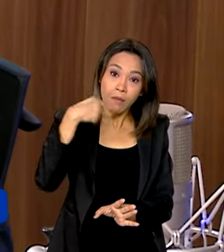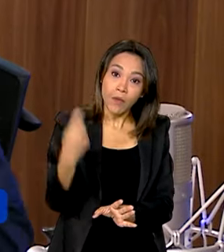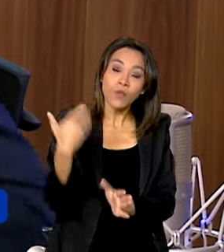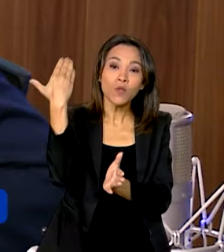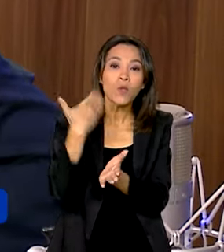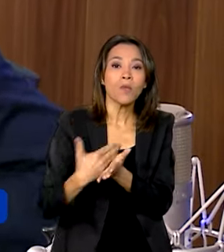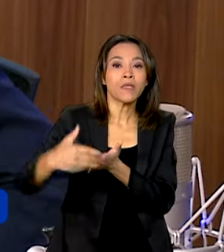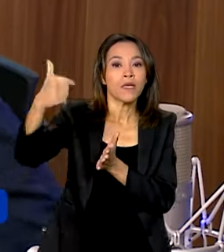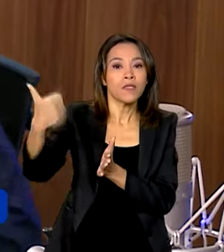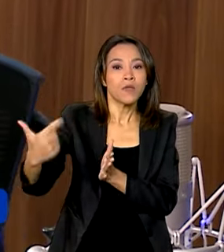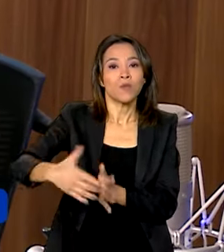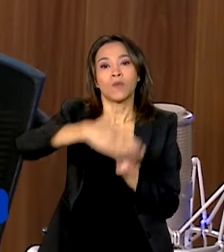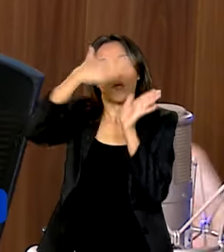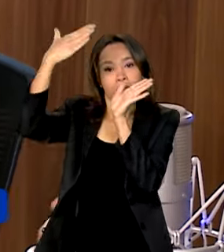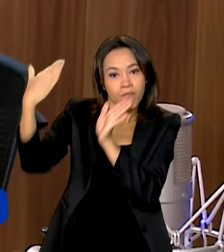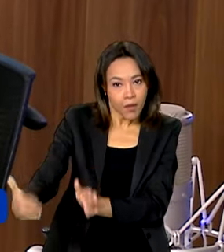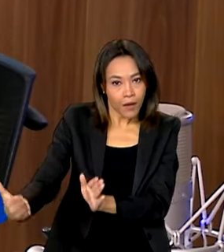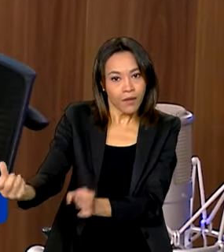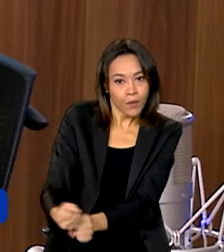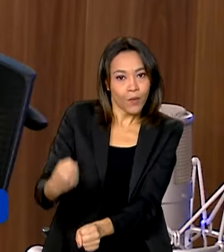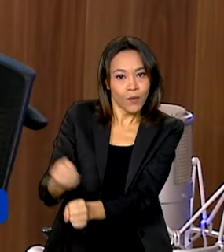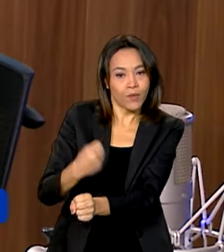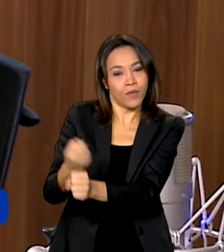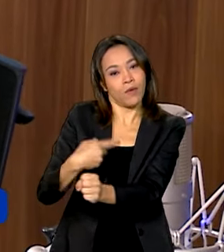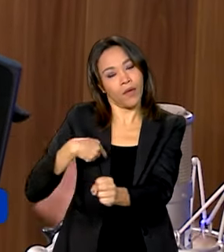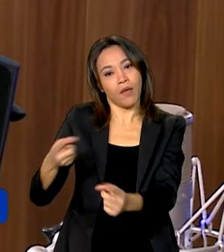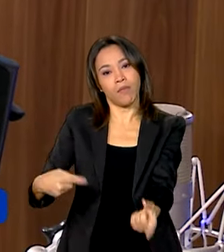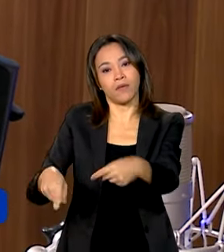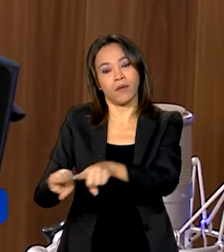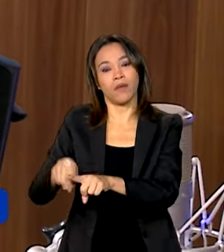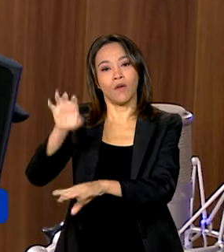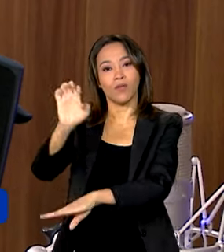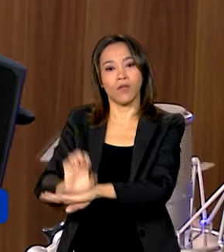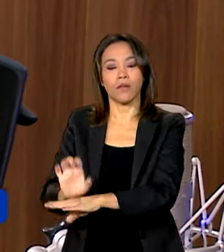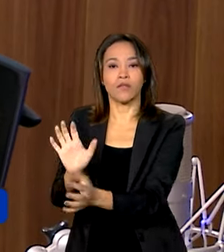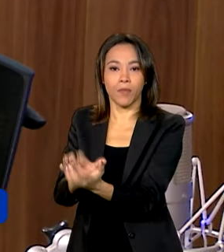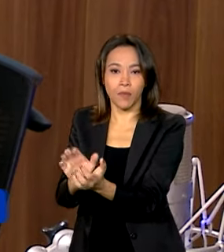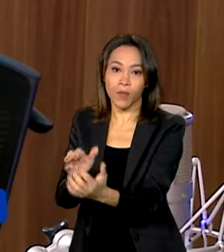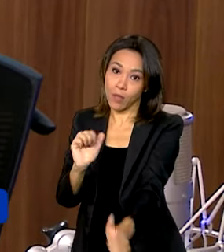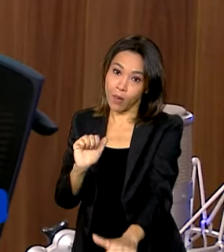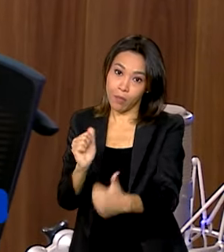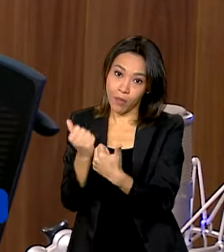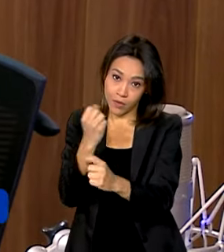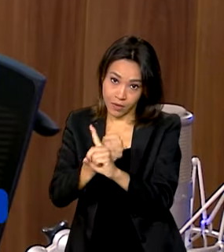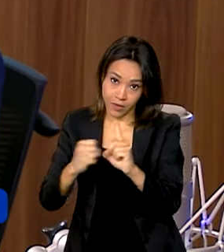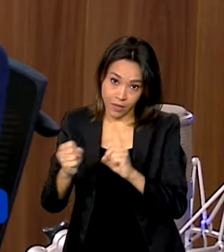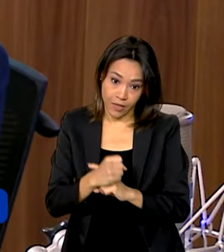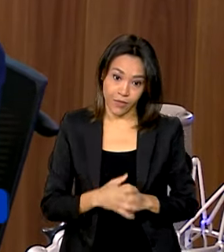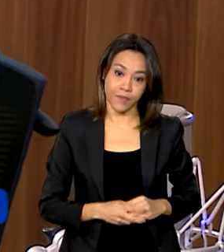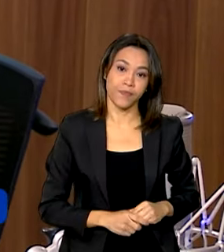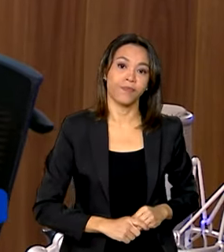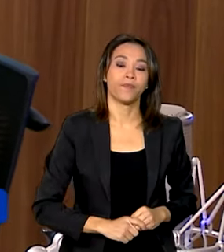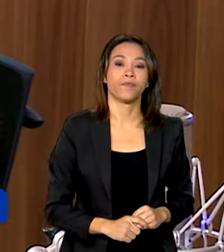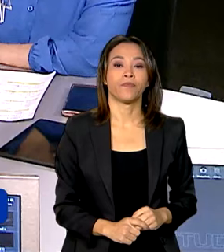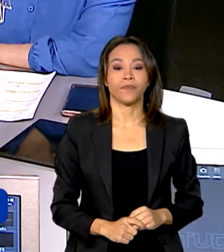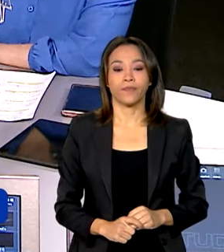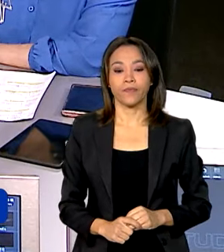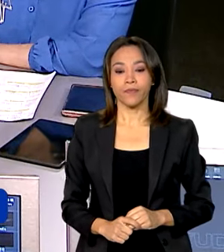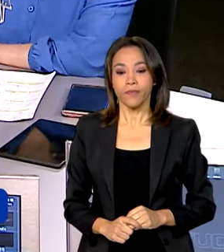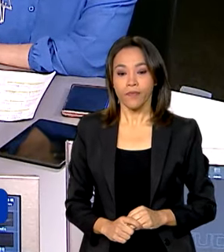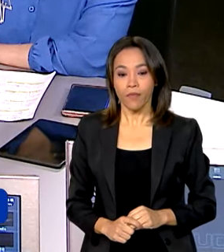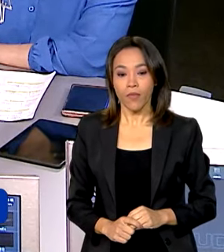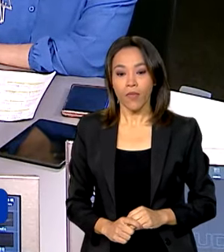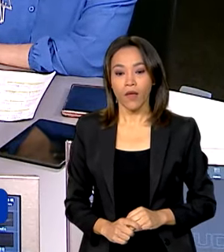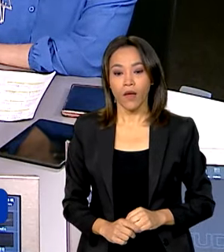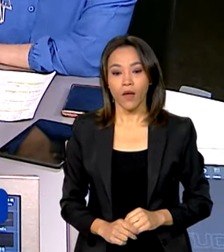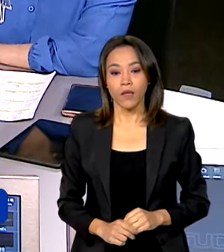um um compromisso do presidente Lula com o governo do estado de Pernambuco e a população sobre Suene em eh